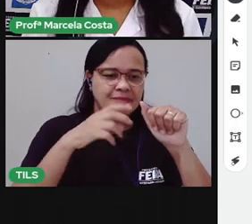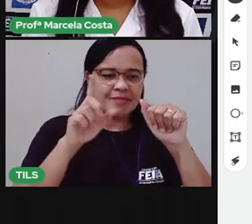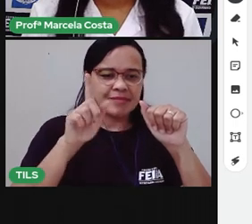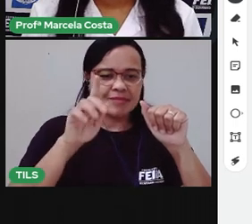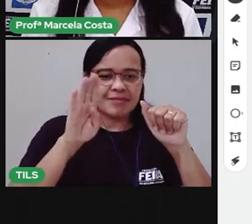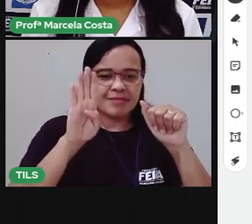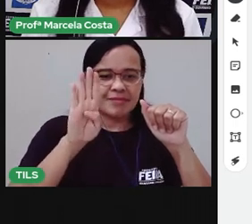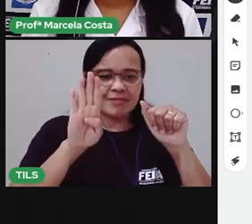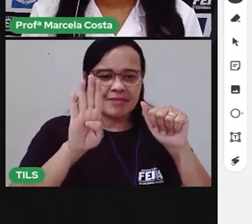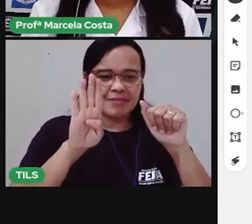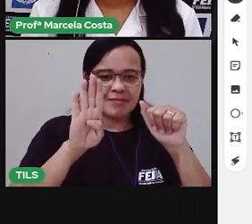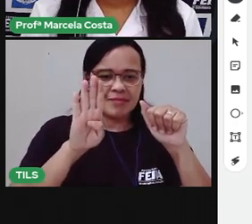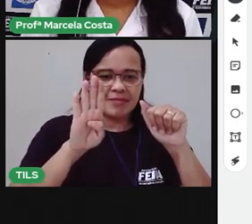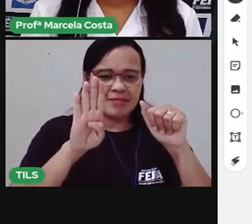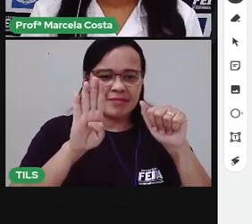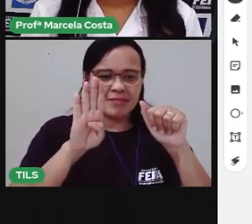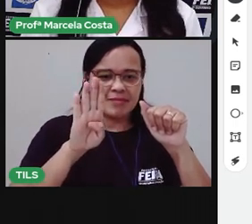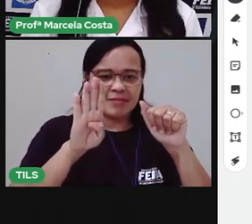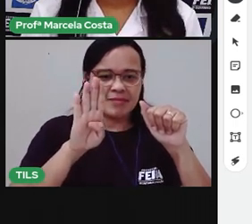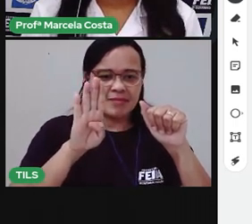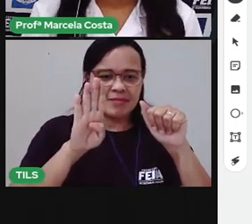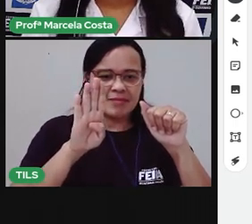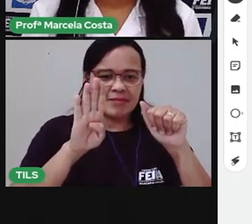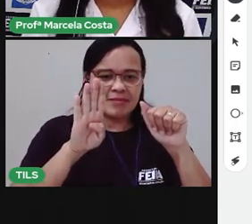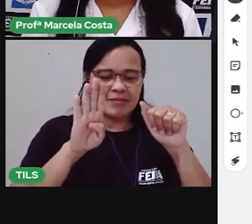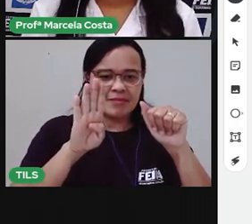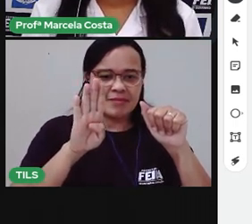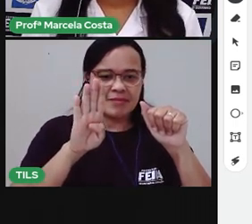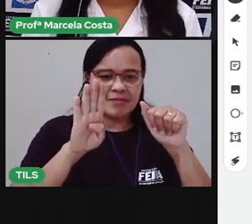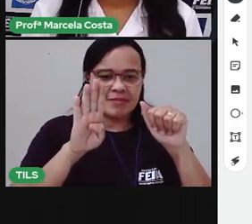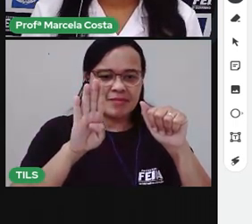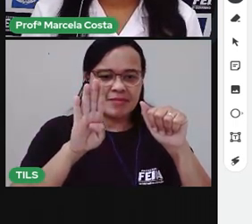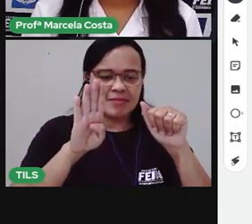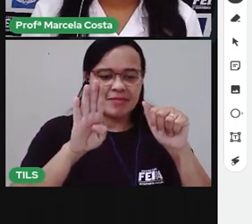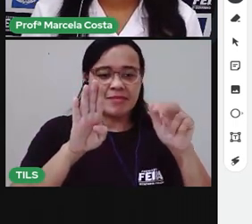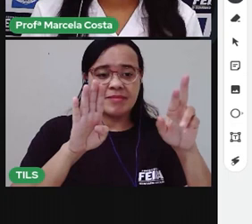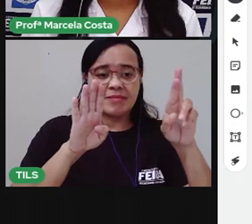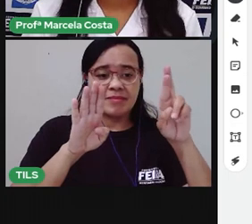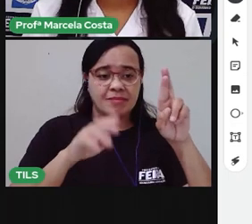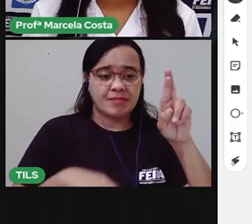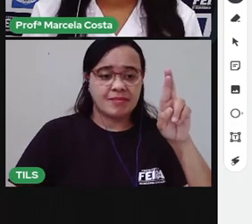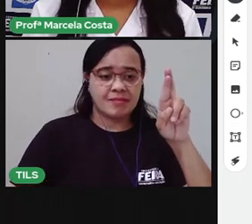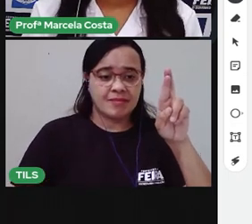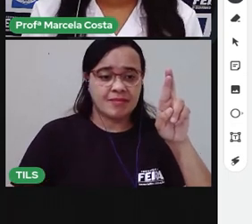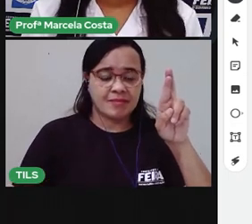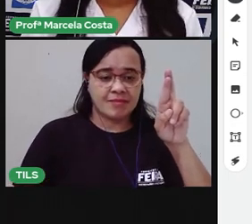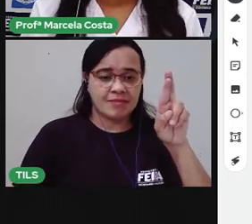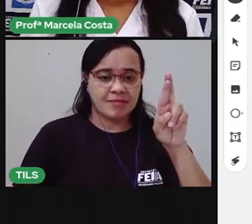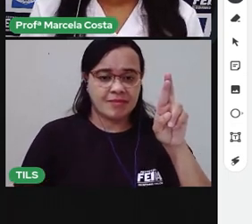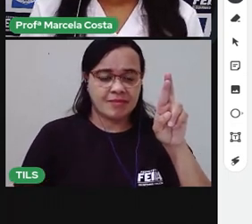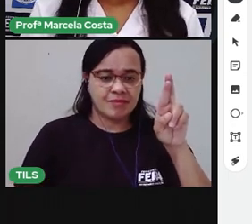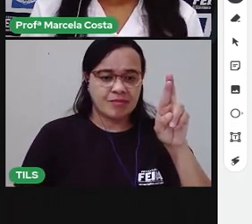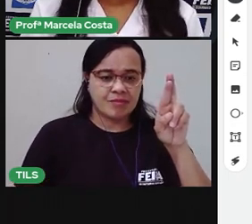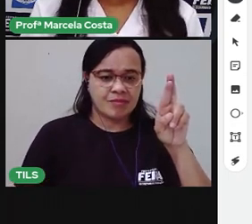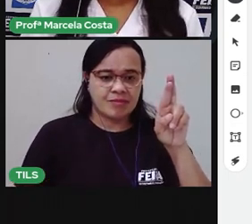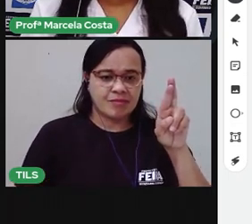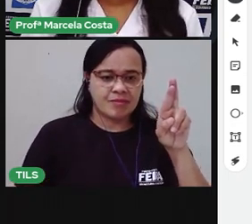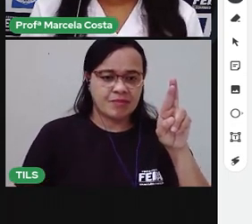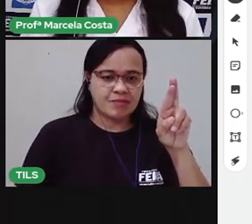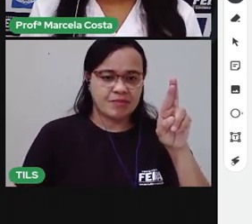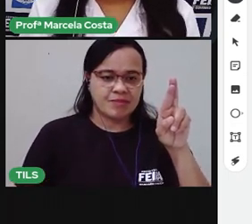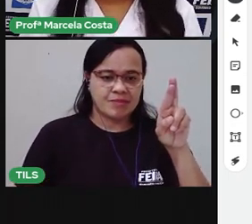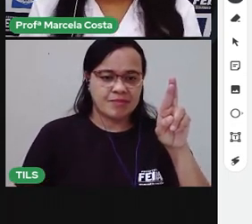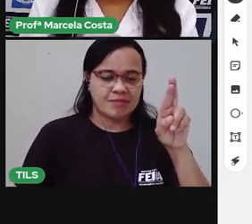re e de seu traçado traçado reto para baixo é um